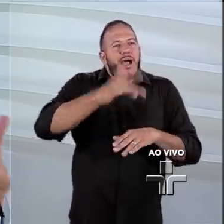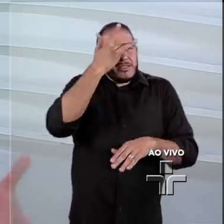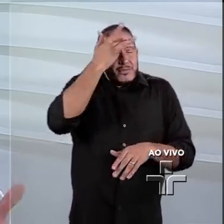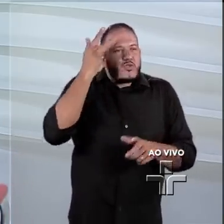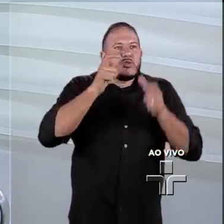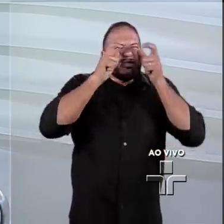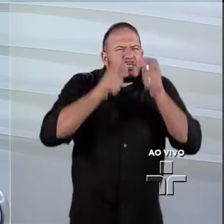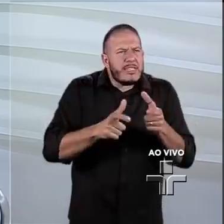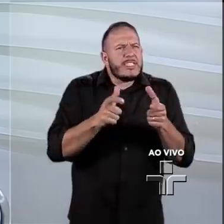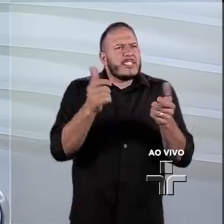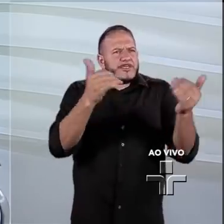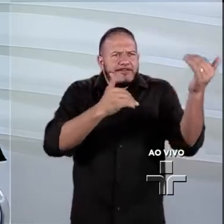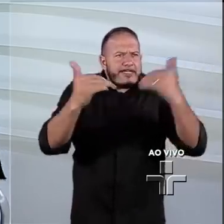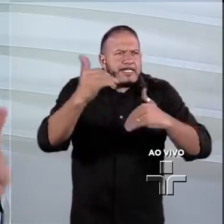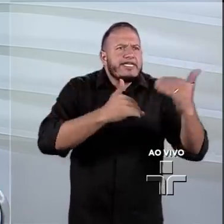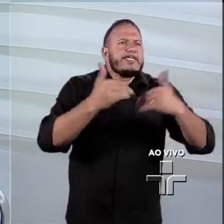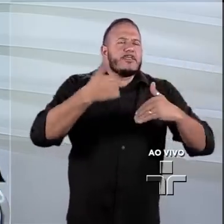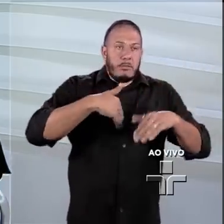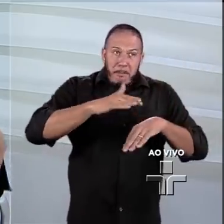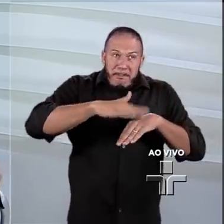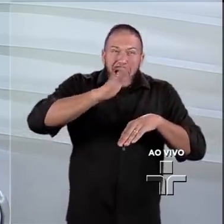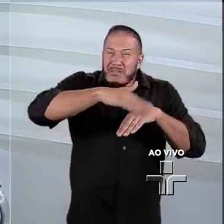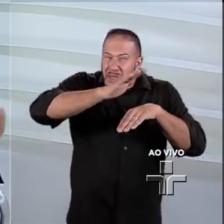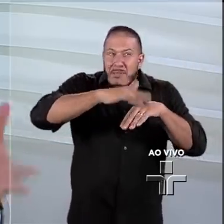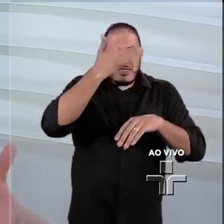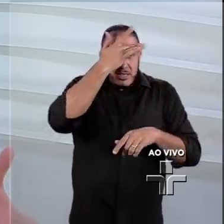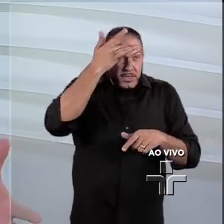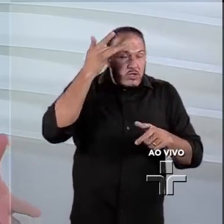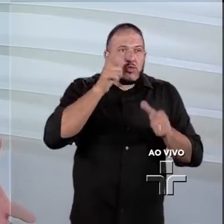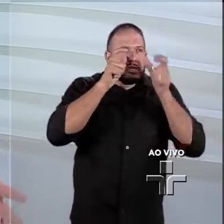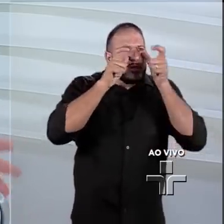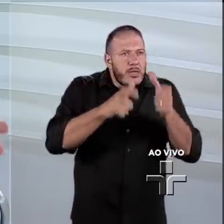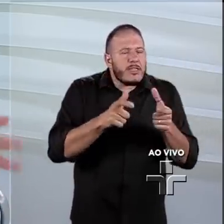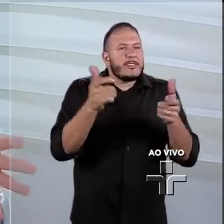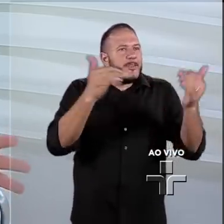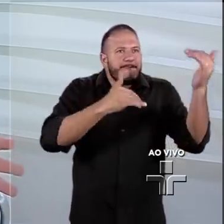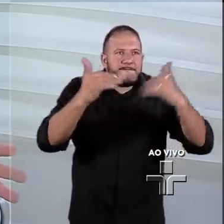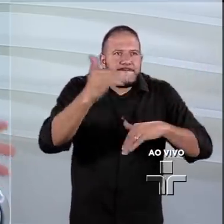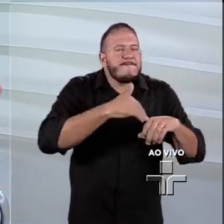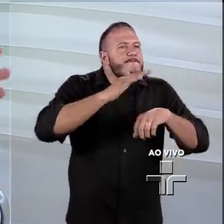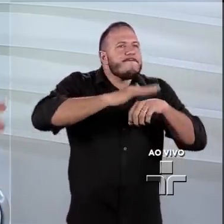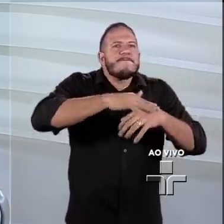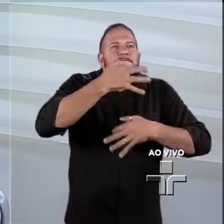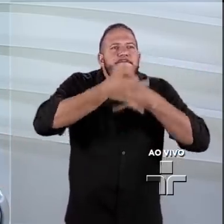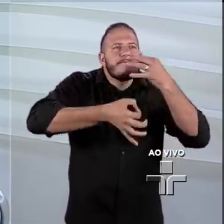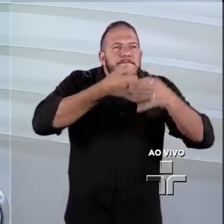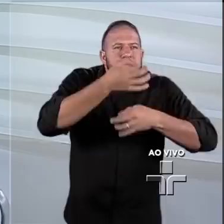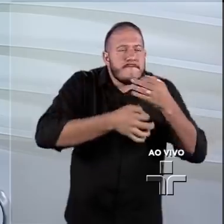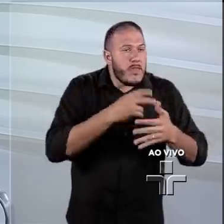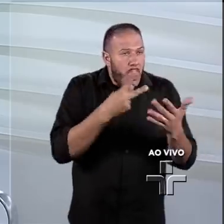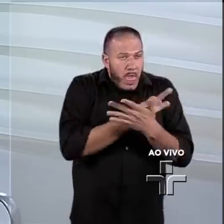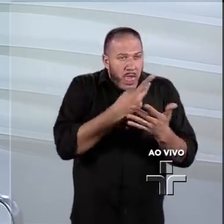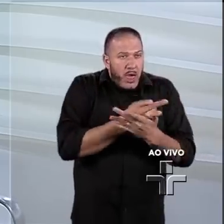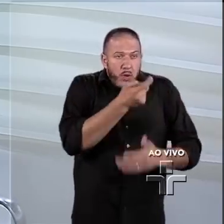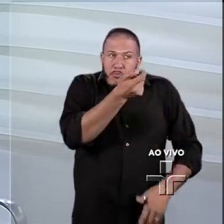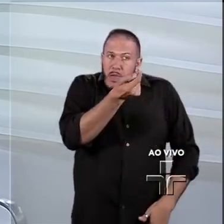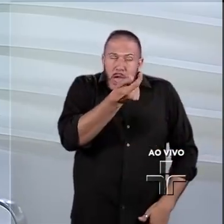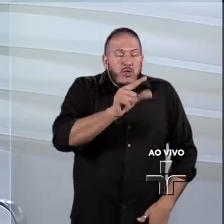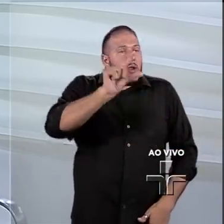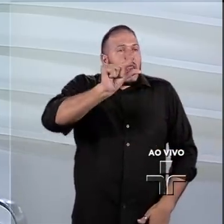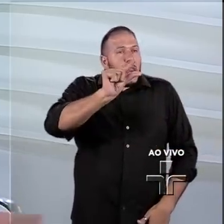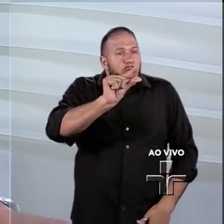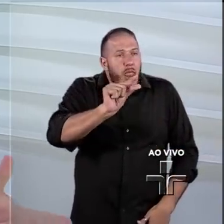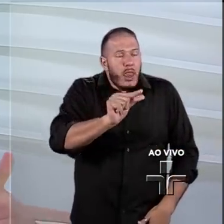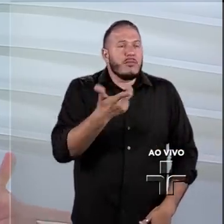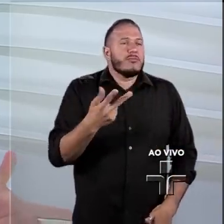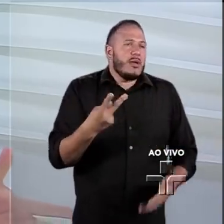participação, muito envolvimento. Quanto mais as pessoas participam, menos erros como esse que você menciona aparecem. Então,